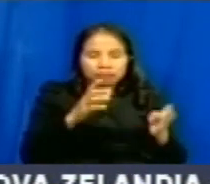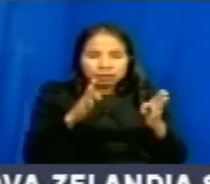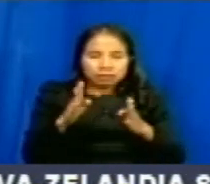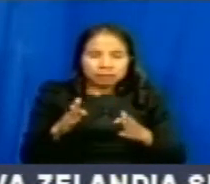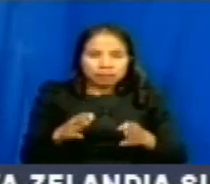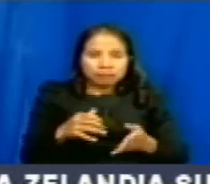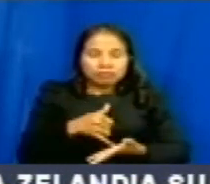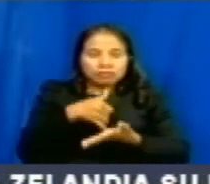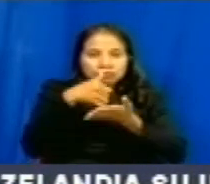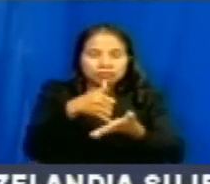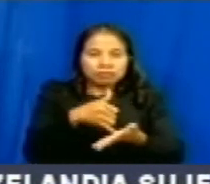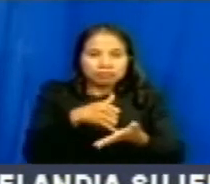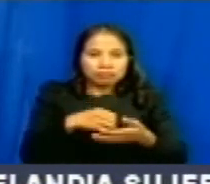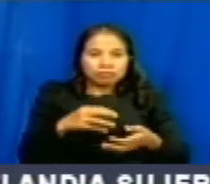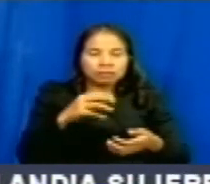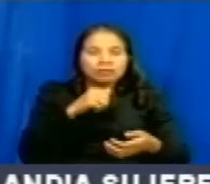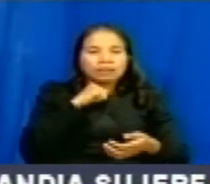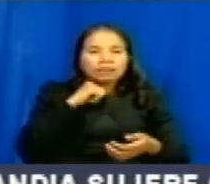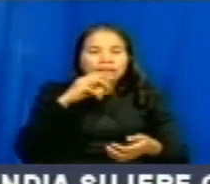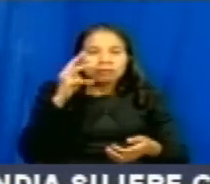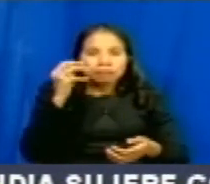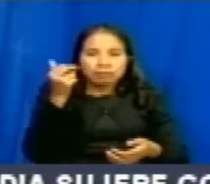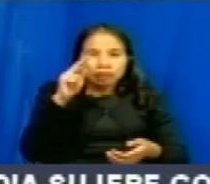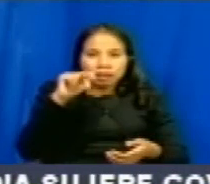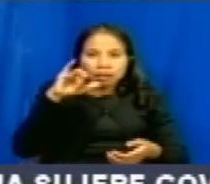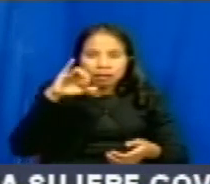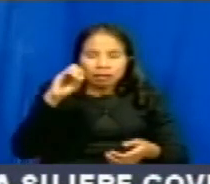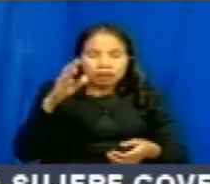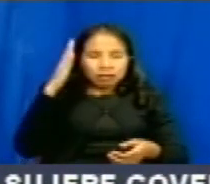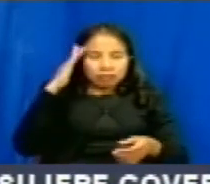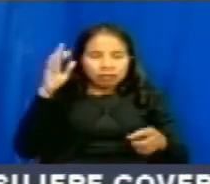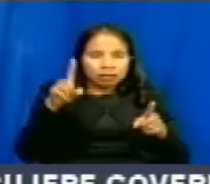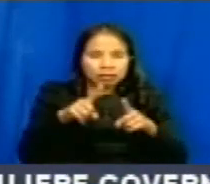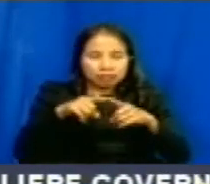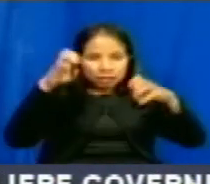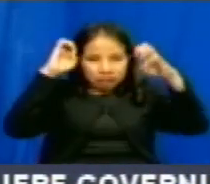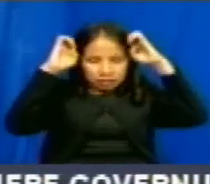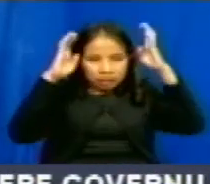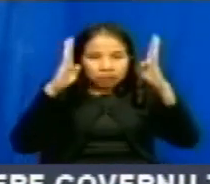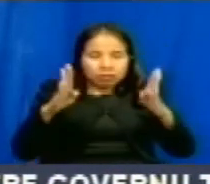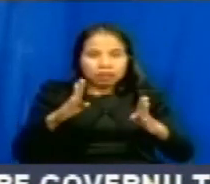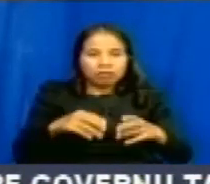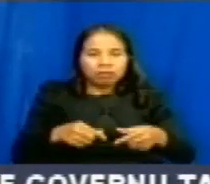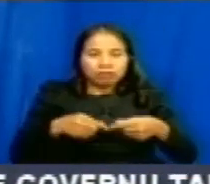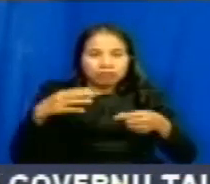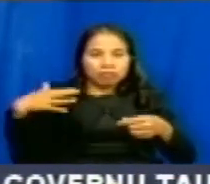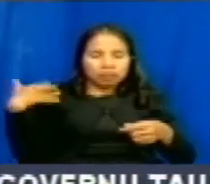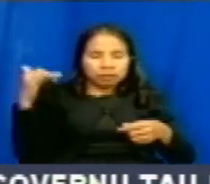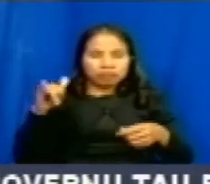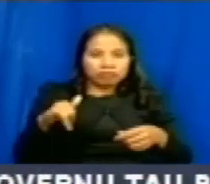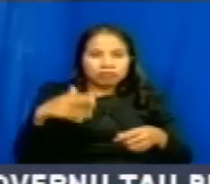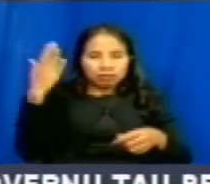taxa em memória a Mário do Carmo Lemos Belo. Deve considera Hanessan educador no motivador Bafunsa Esira